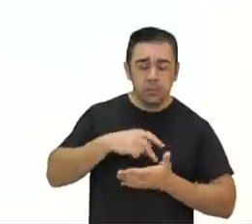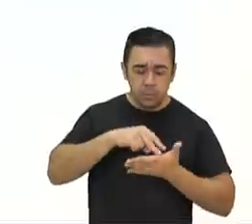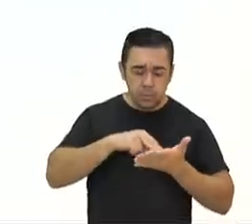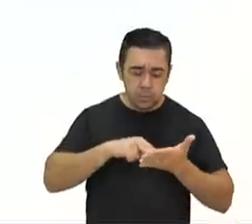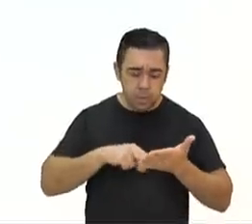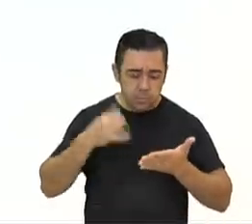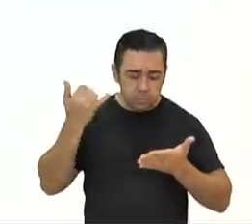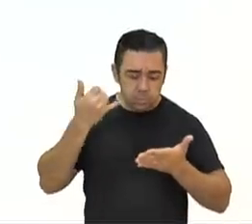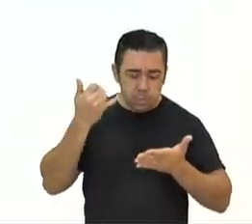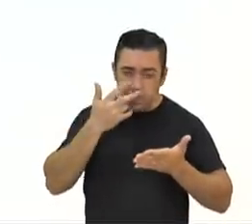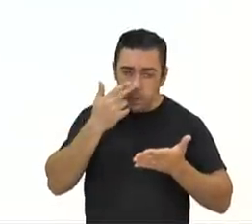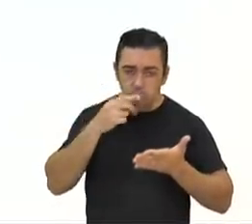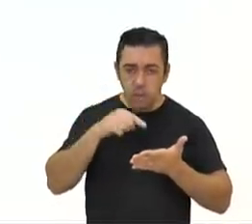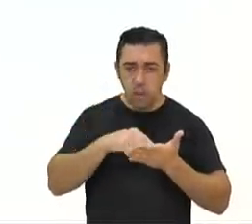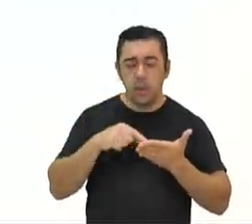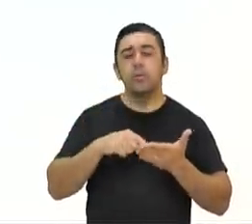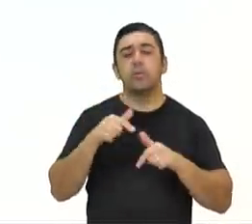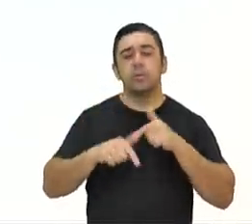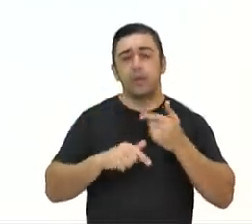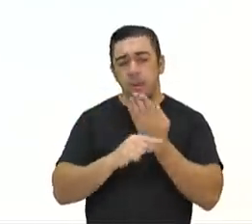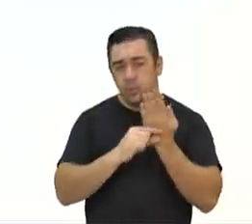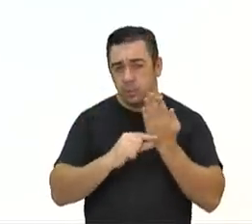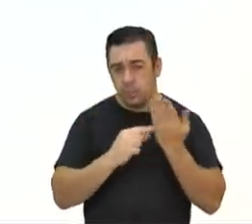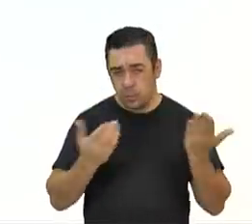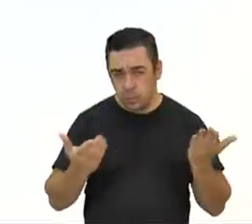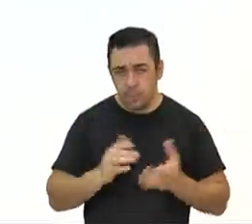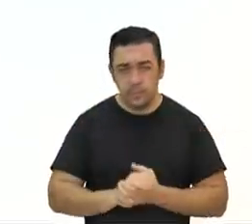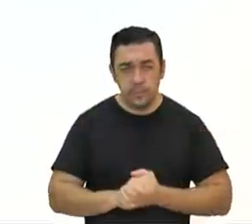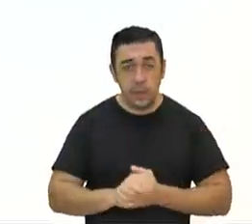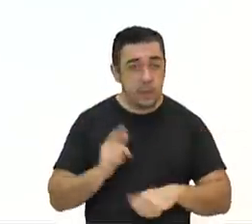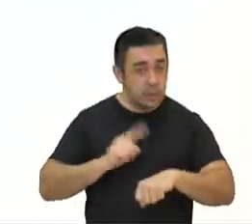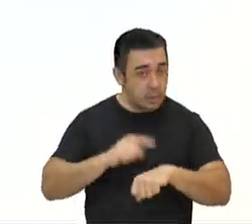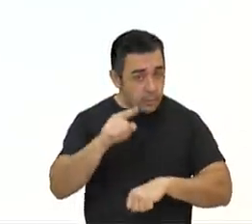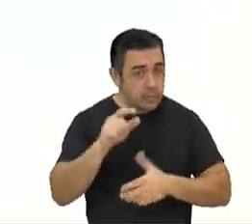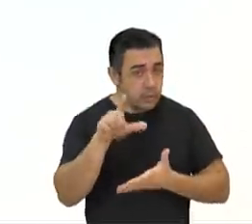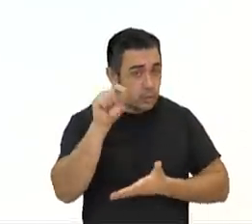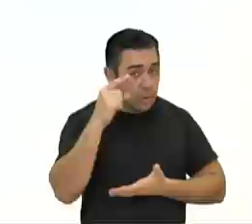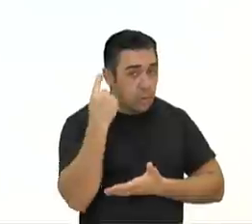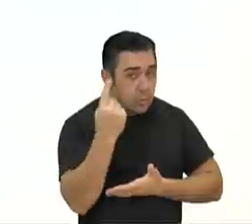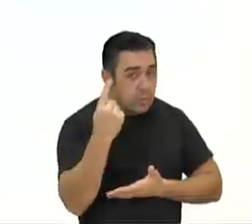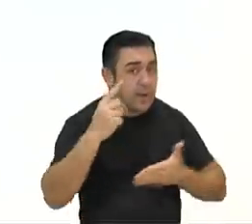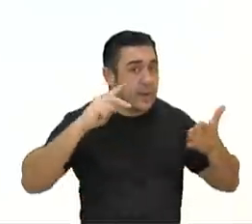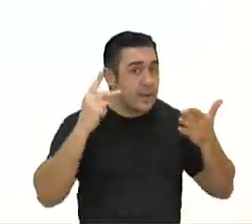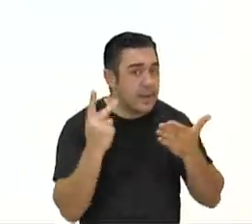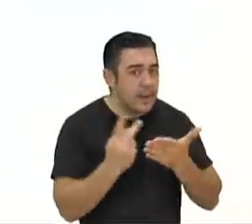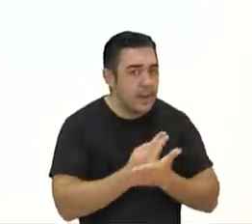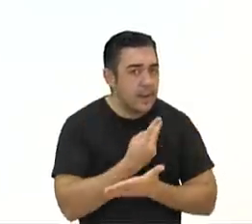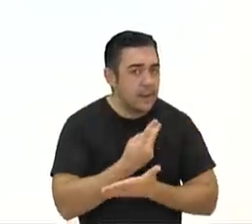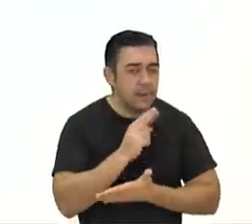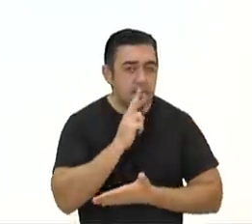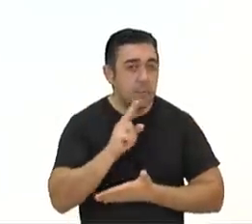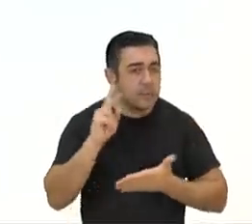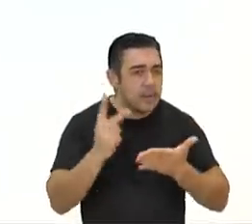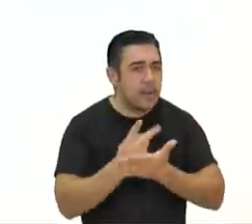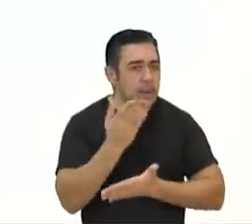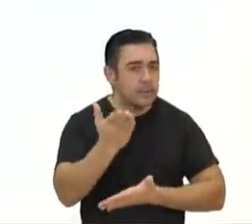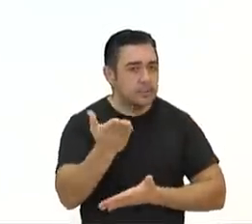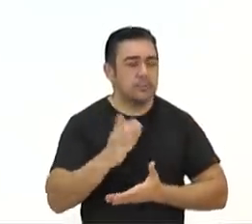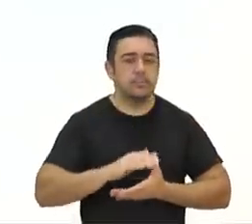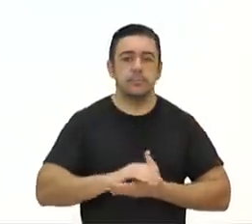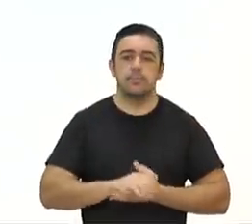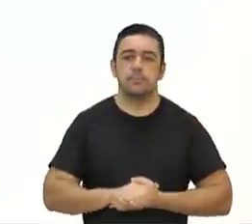o trabalho do escritor? Então, um tempo para vocês marcarem uma alternativa, apenas aquela que estiver errada, a incorreta.